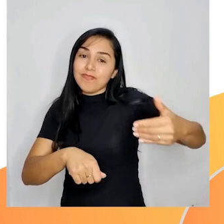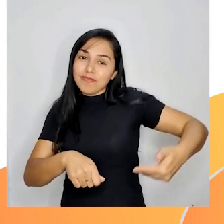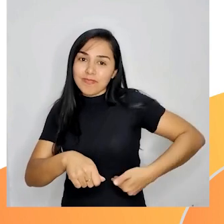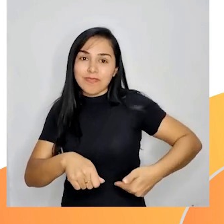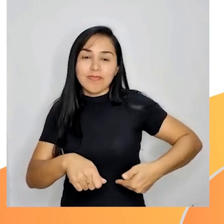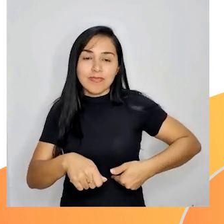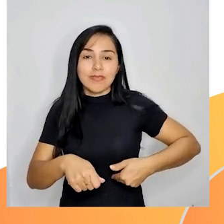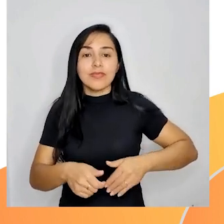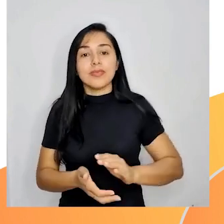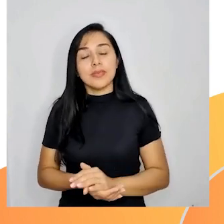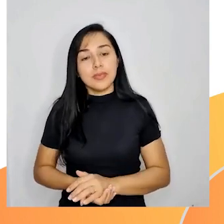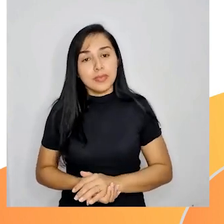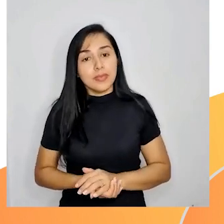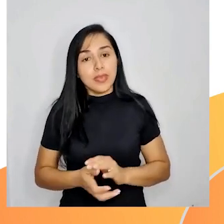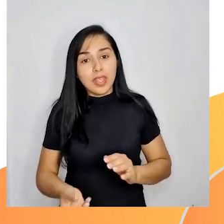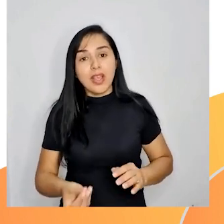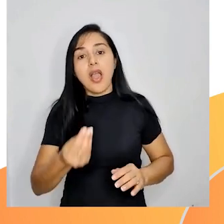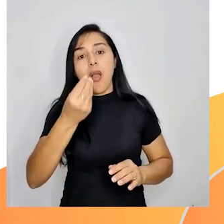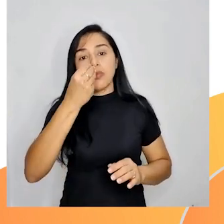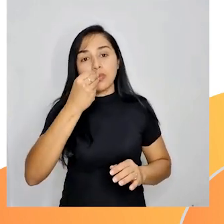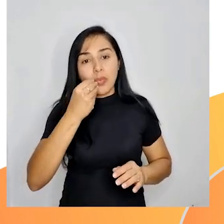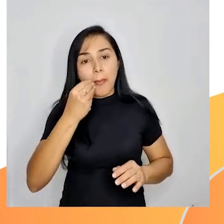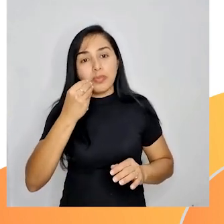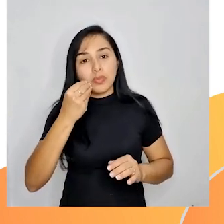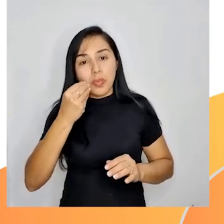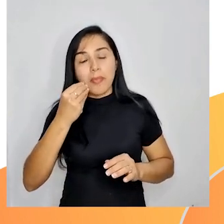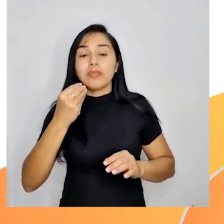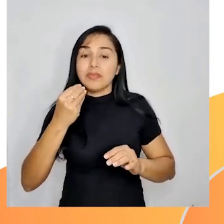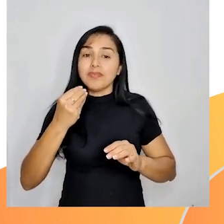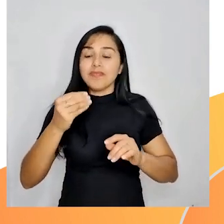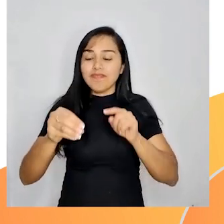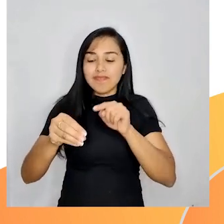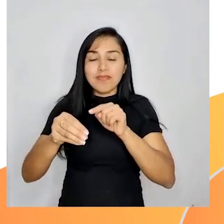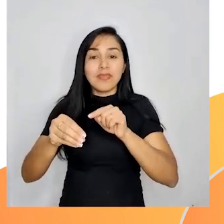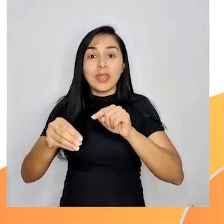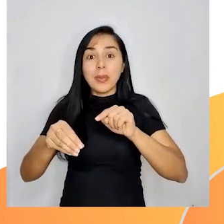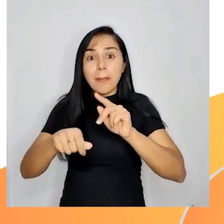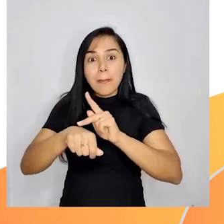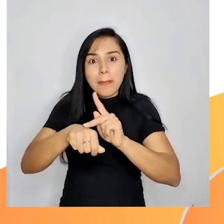quê? Encarvoado, ele está preto, ele está sujo,